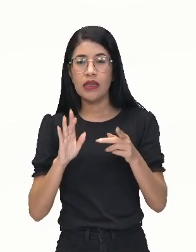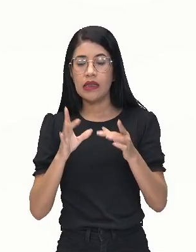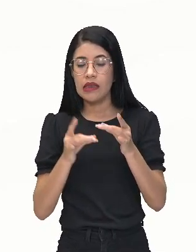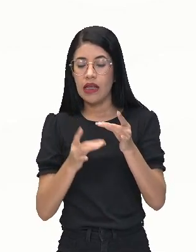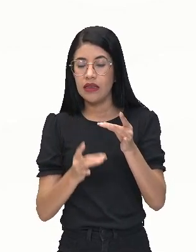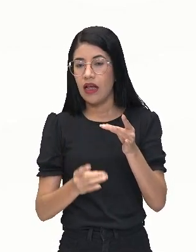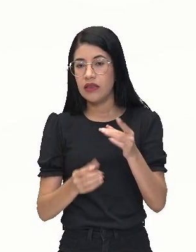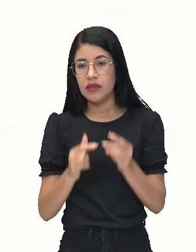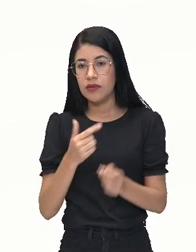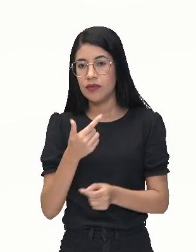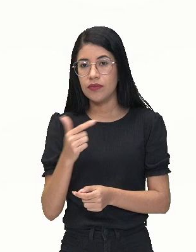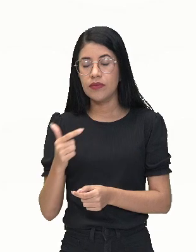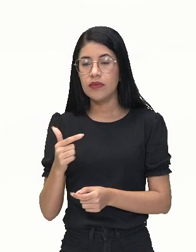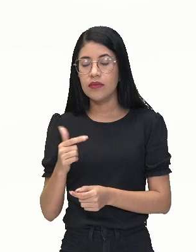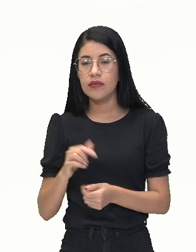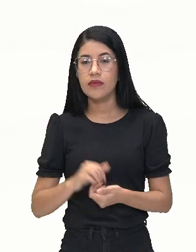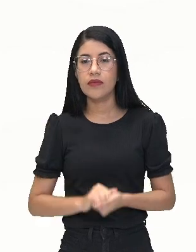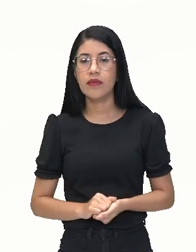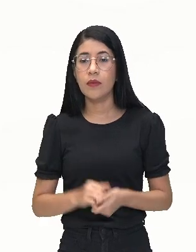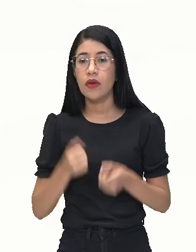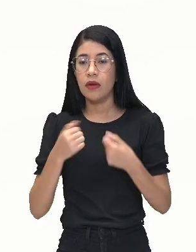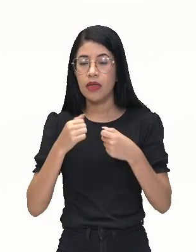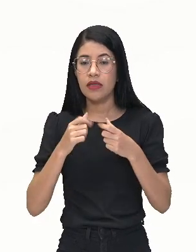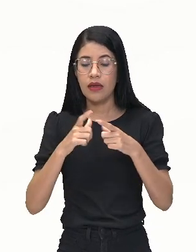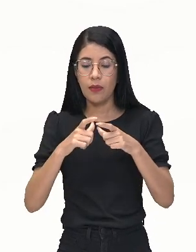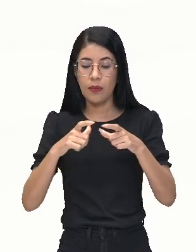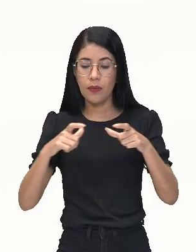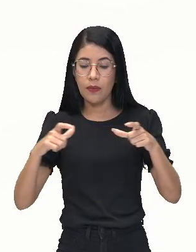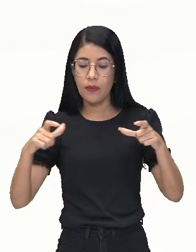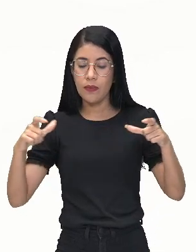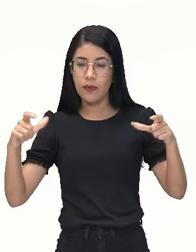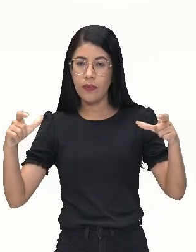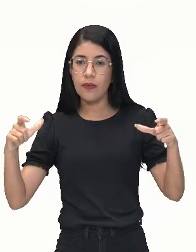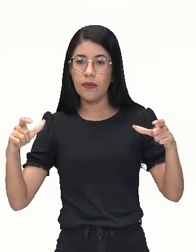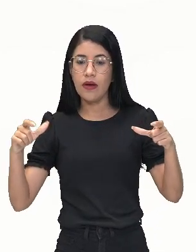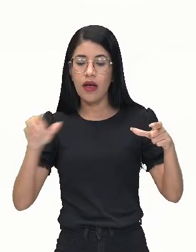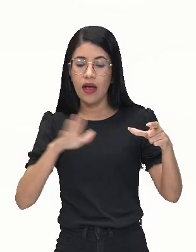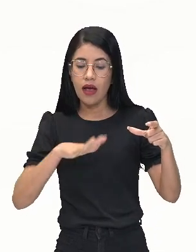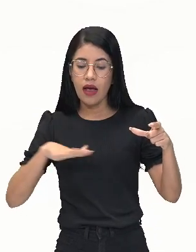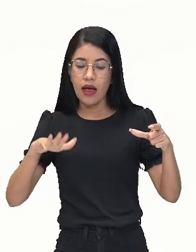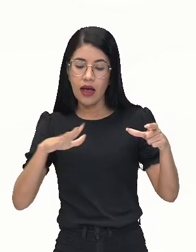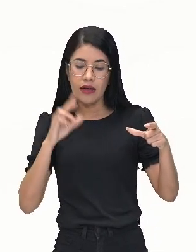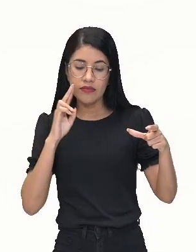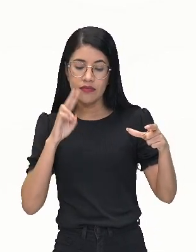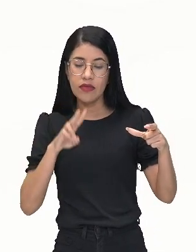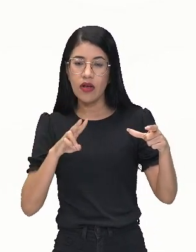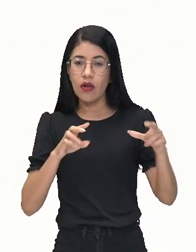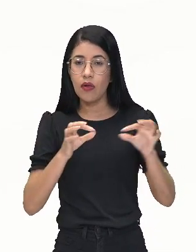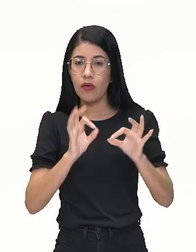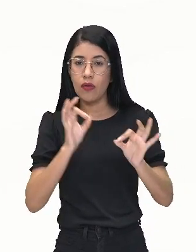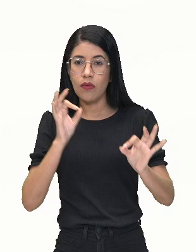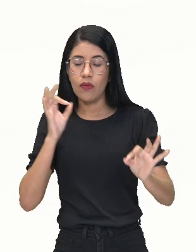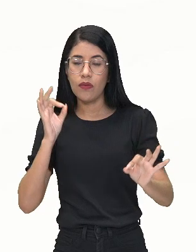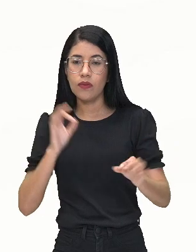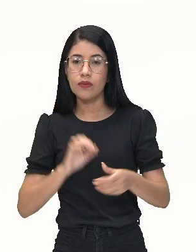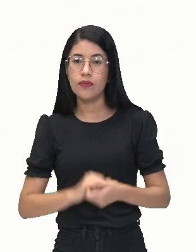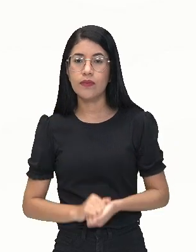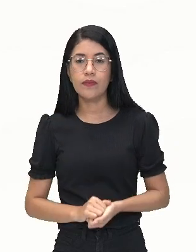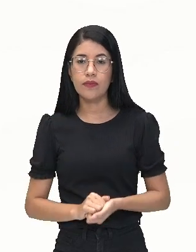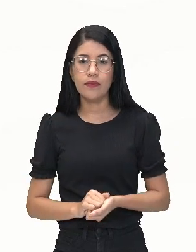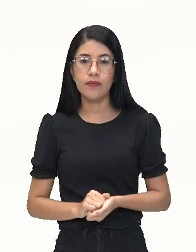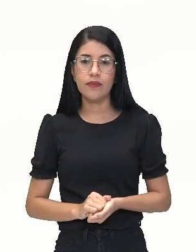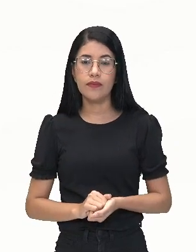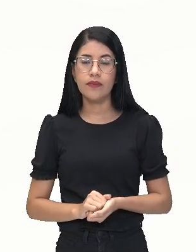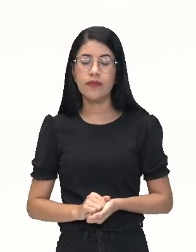que a gente teve que colocar, de reduzir muito mais, né, o dobro, de 5.000 para 10.000.